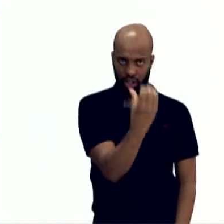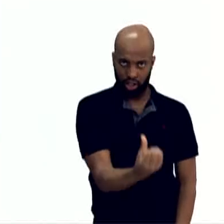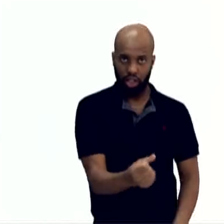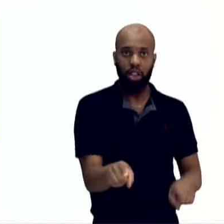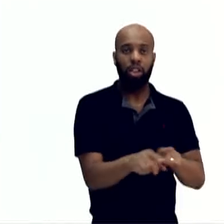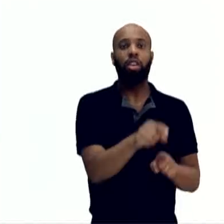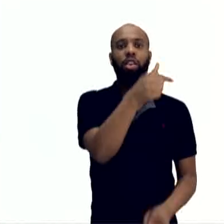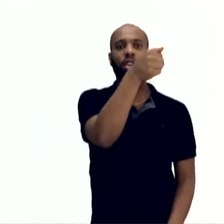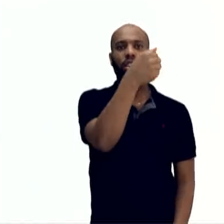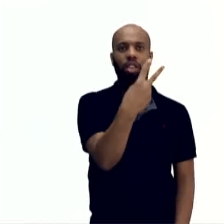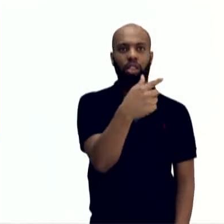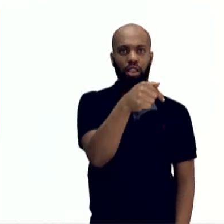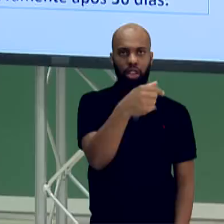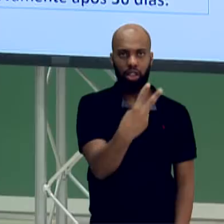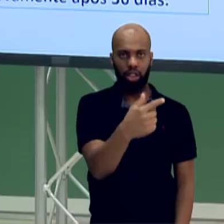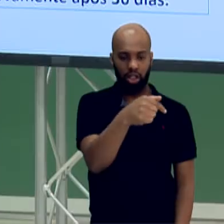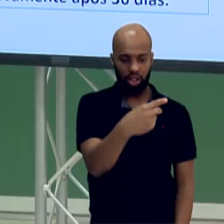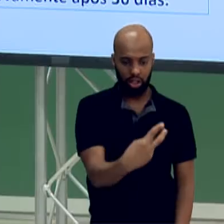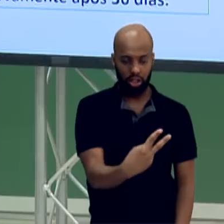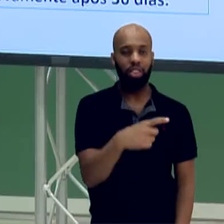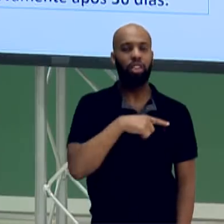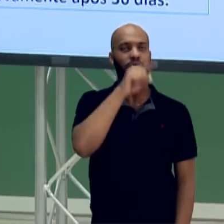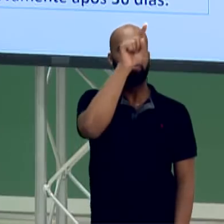e o 72, que tinham nas 3.